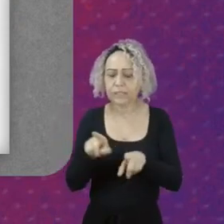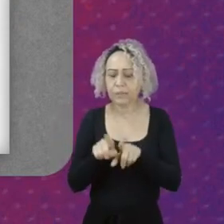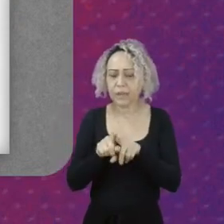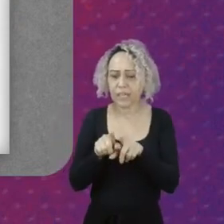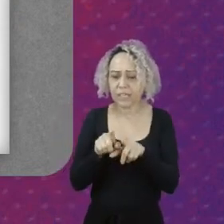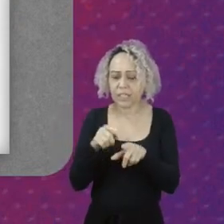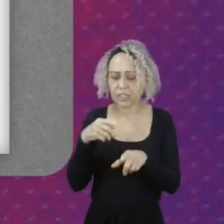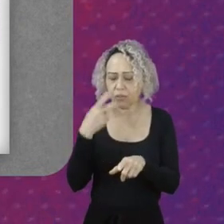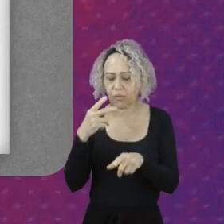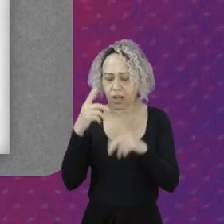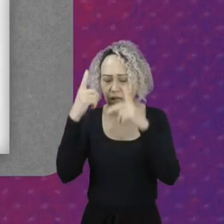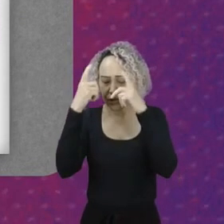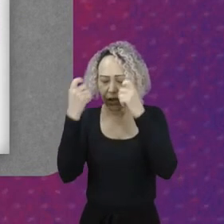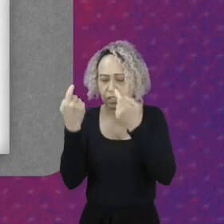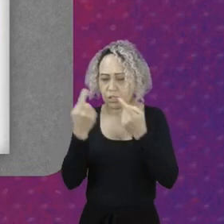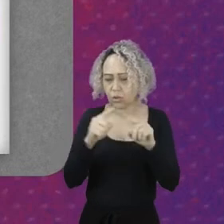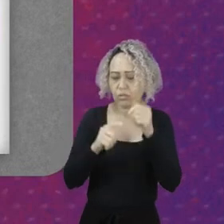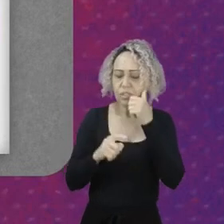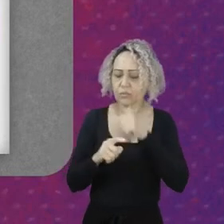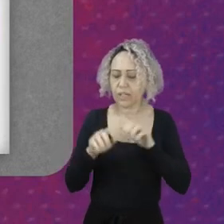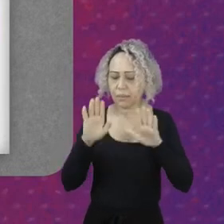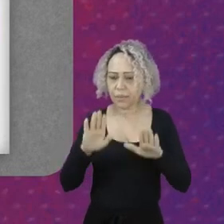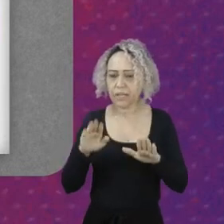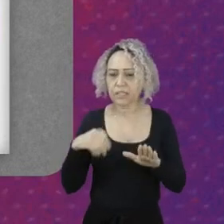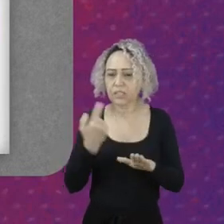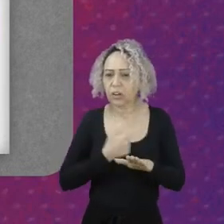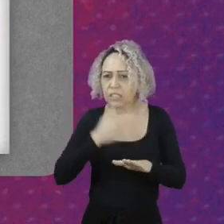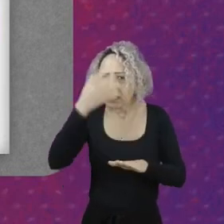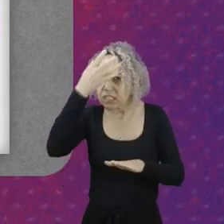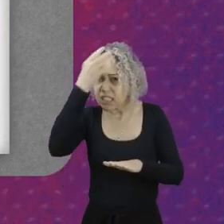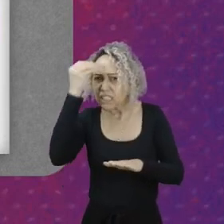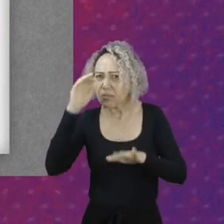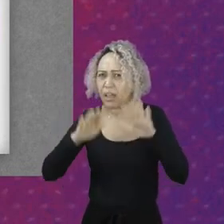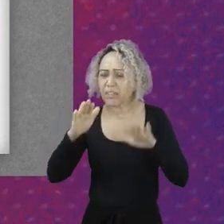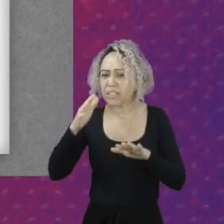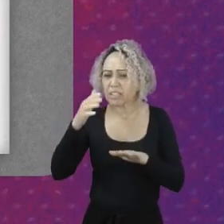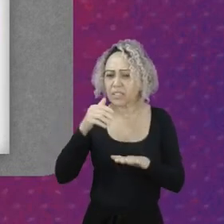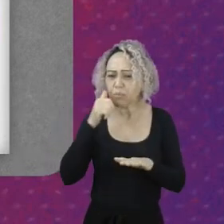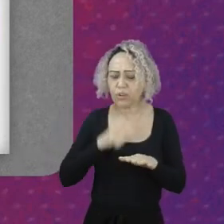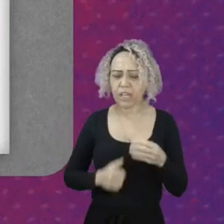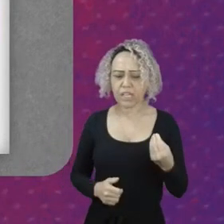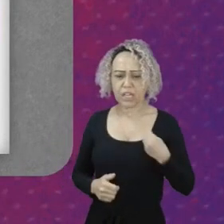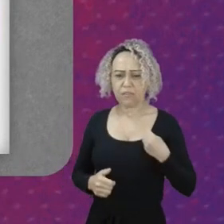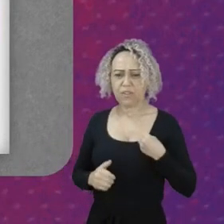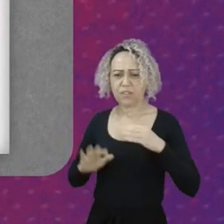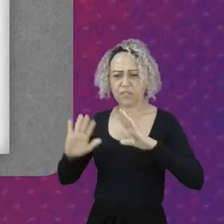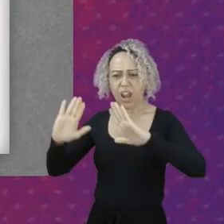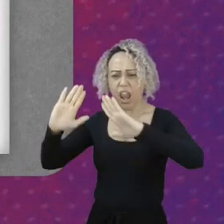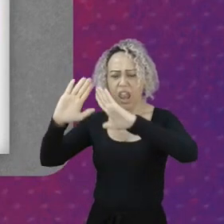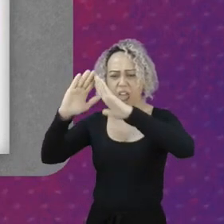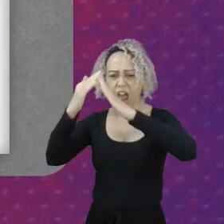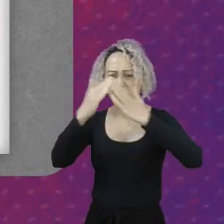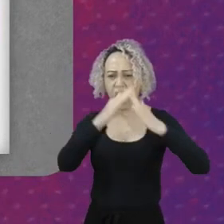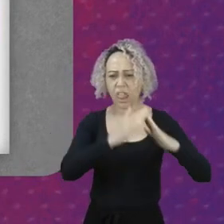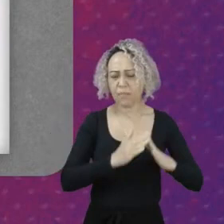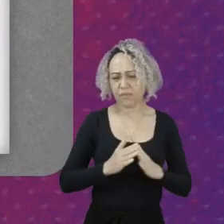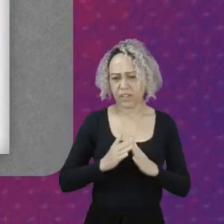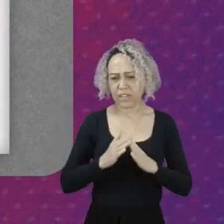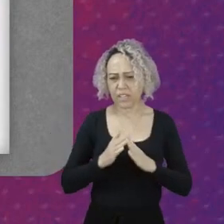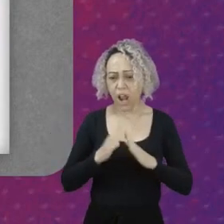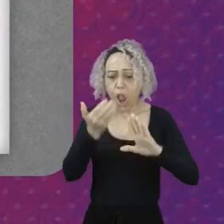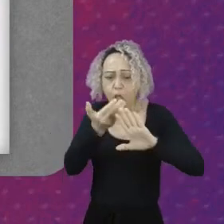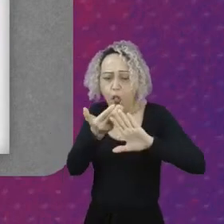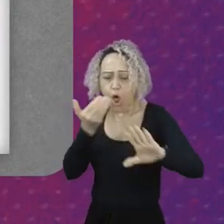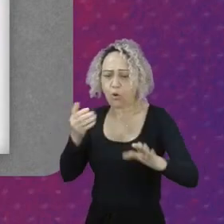muitas vezes a gente esquece da mulher que está localizada na periferia. Esse é o início da nossa sede, onde vocês